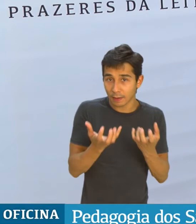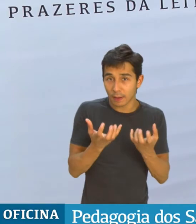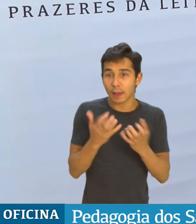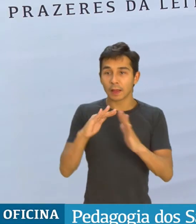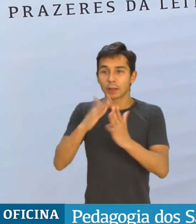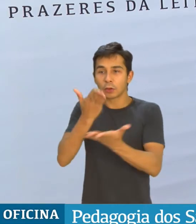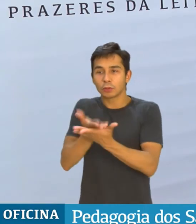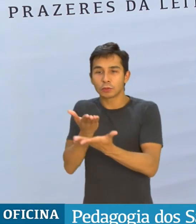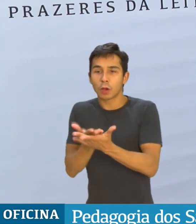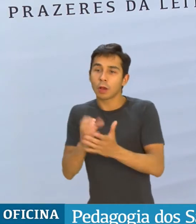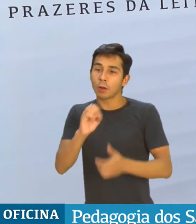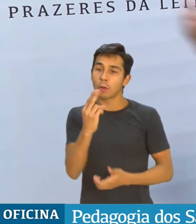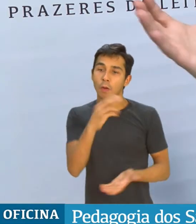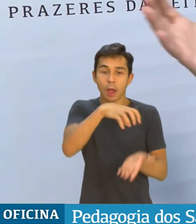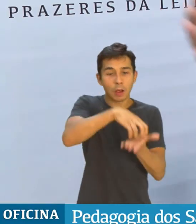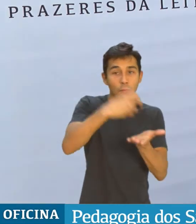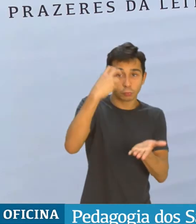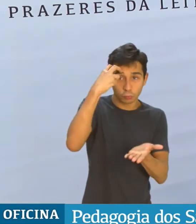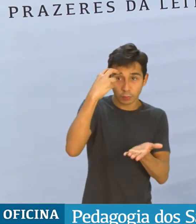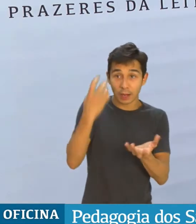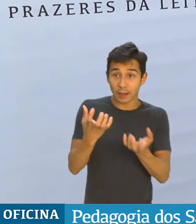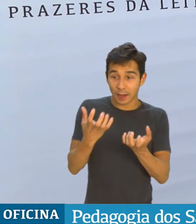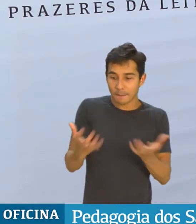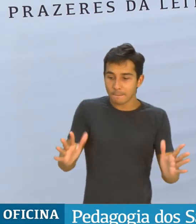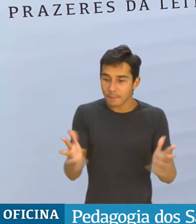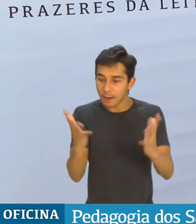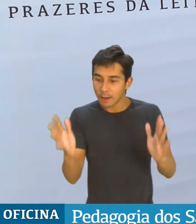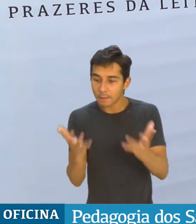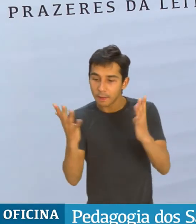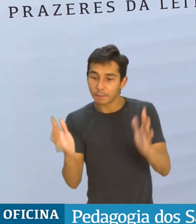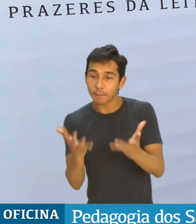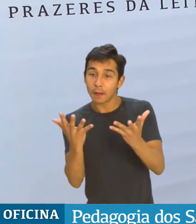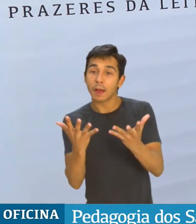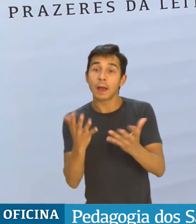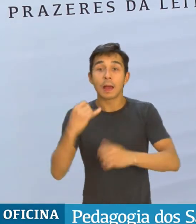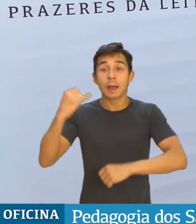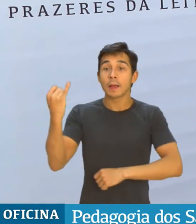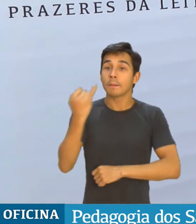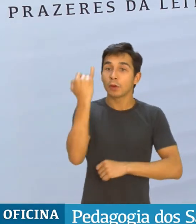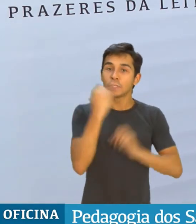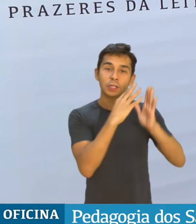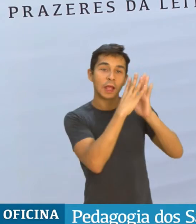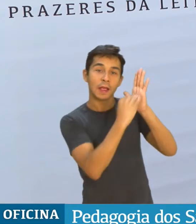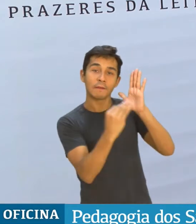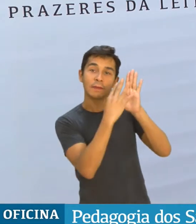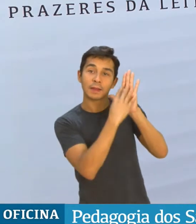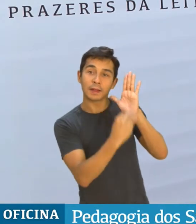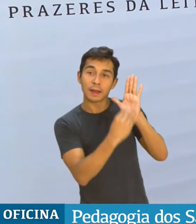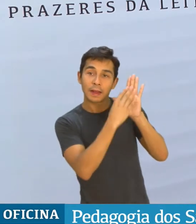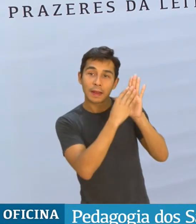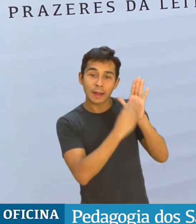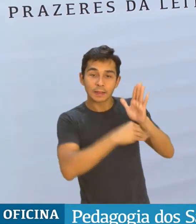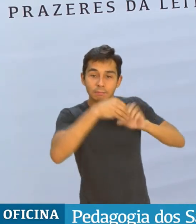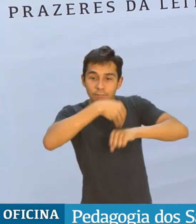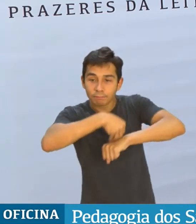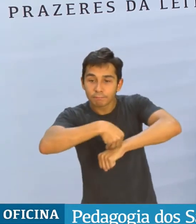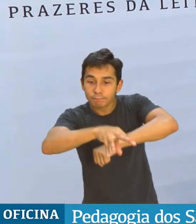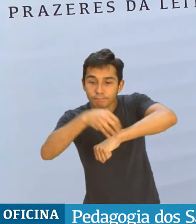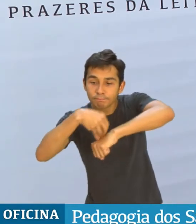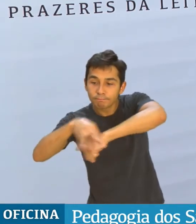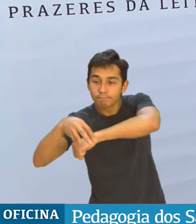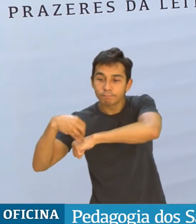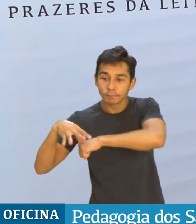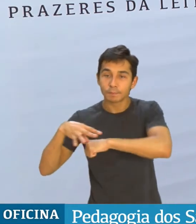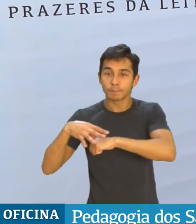espaço cultural, que você traga essas vozes, né? Não queira, como eu até brinquei, não queira